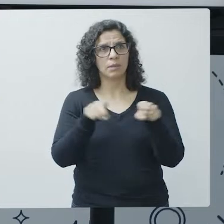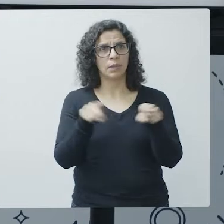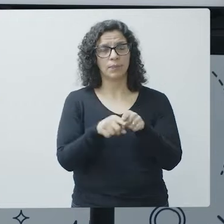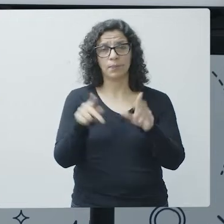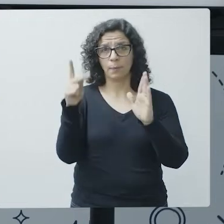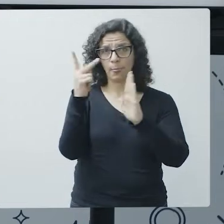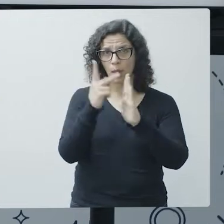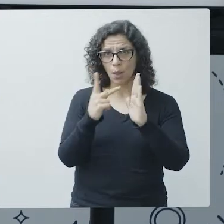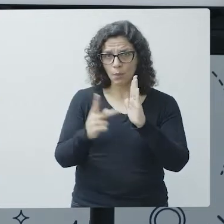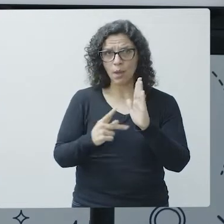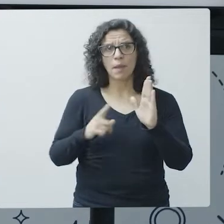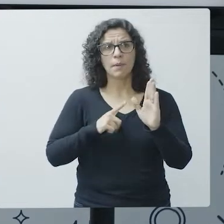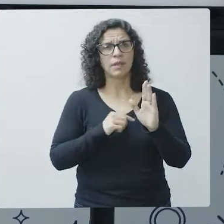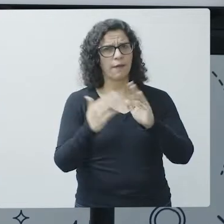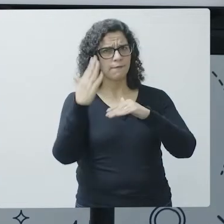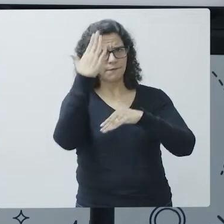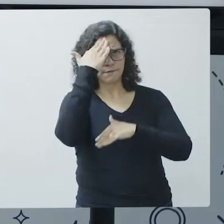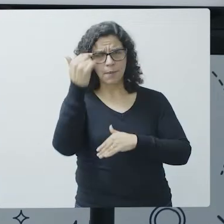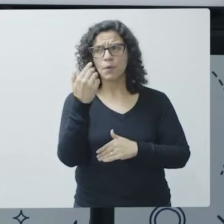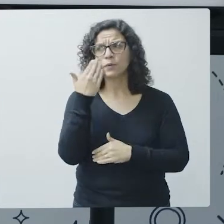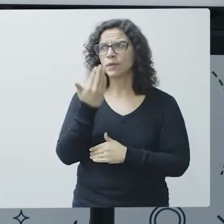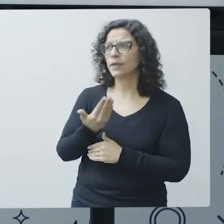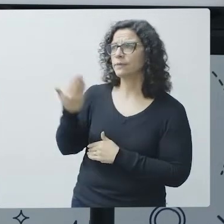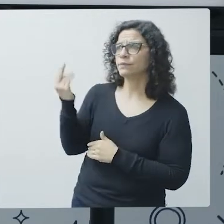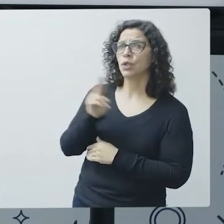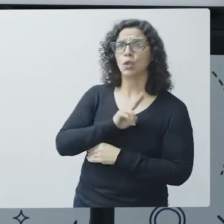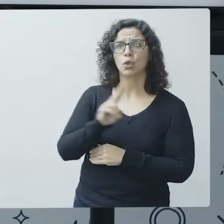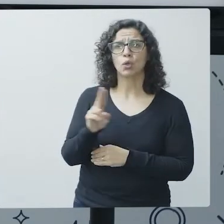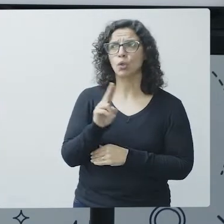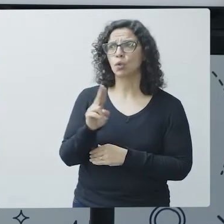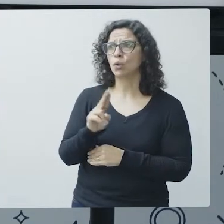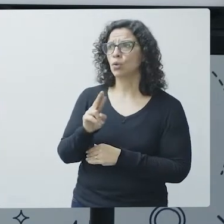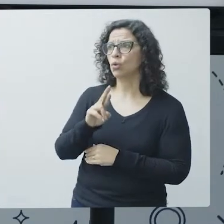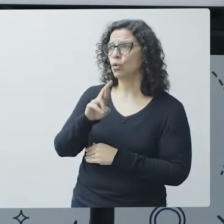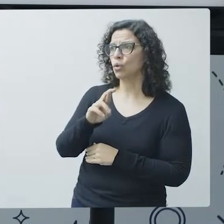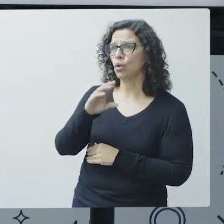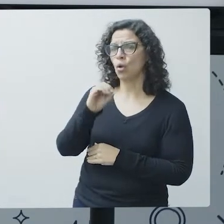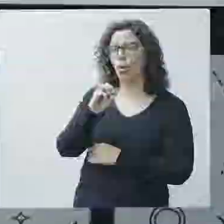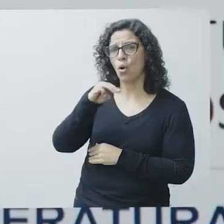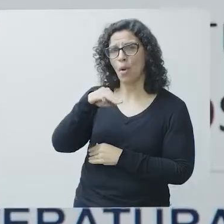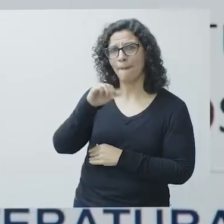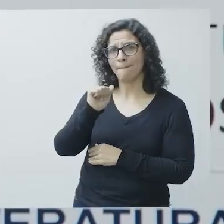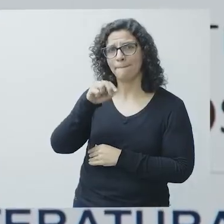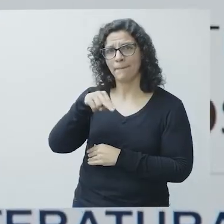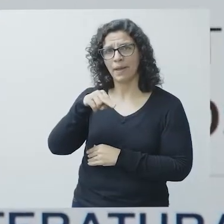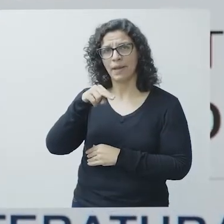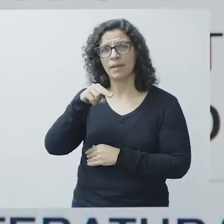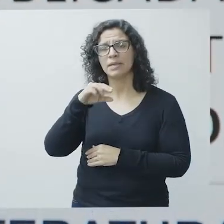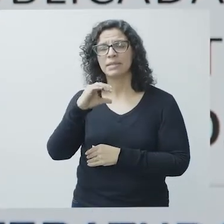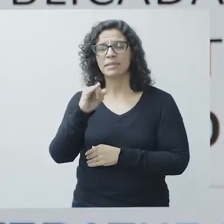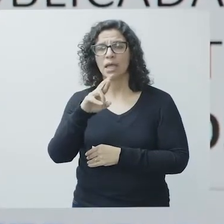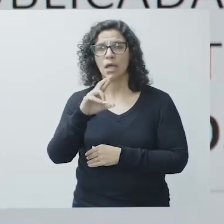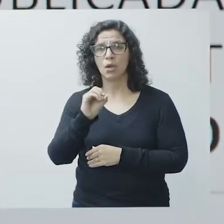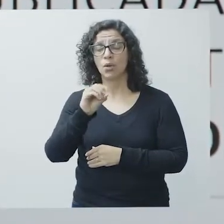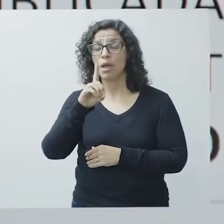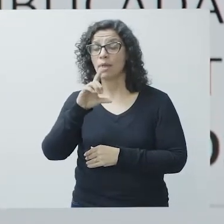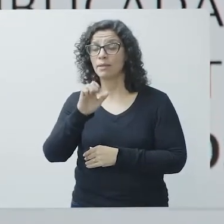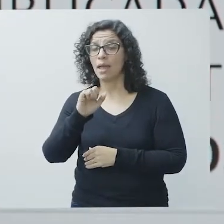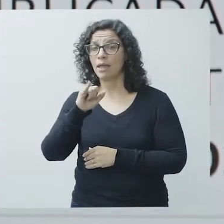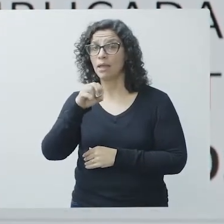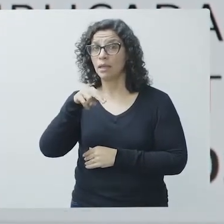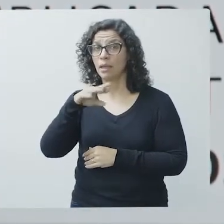uma obra muito conhecida dela, chamada Romanceiro da Inconfidência. Uma